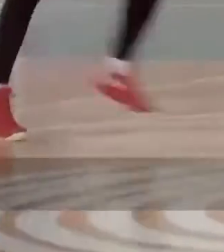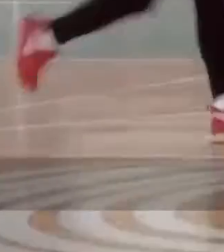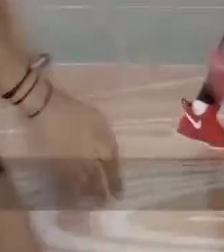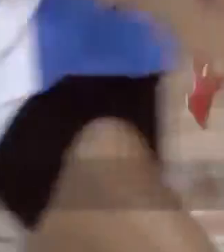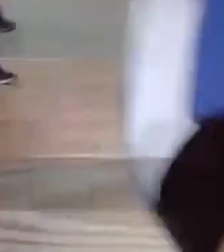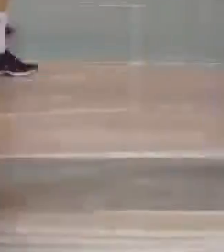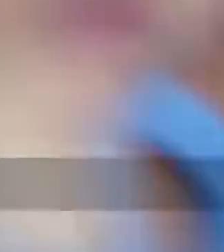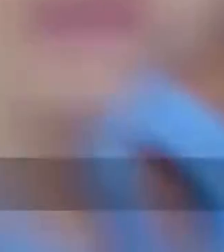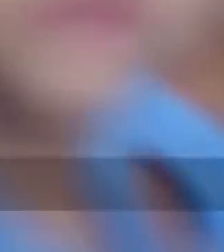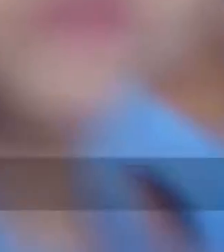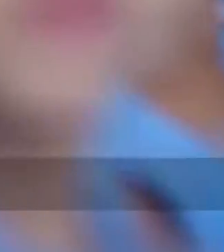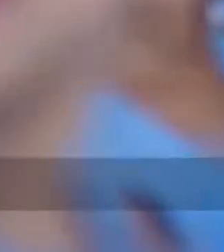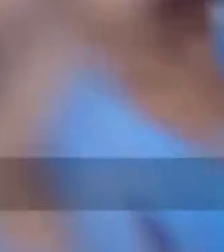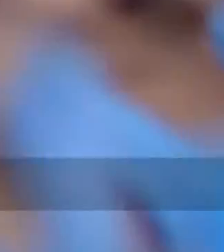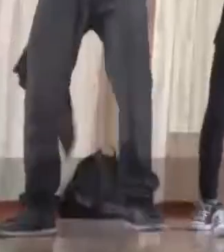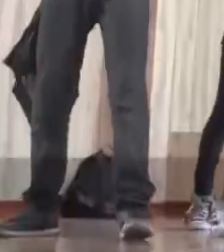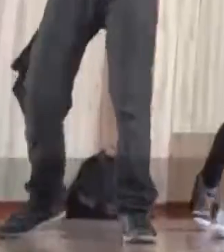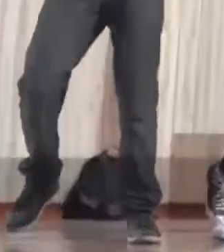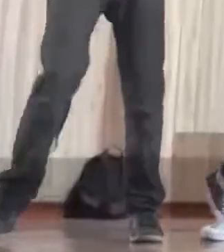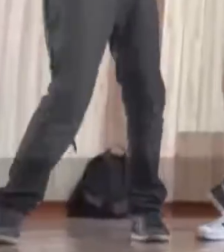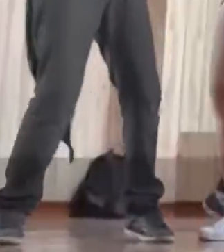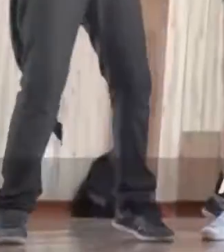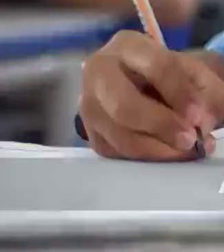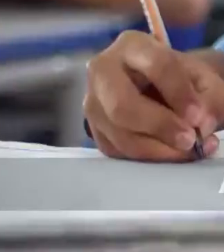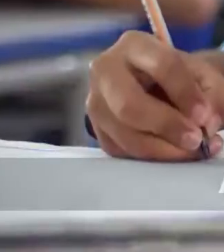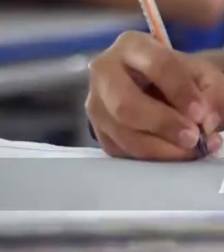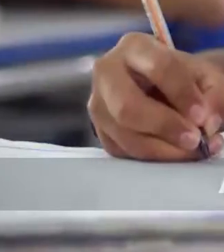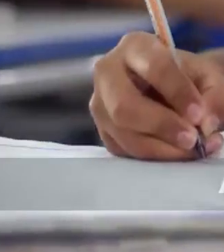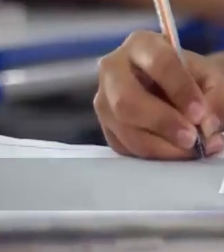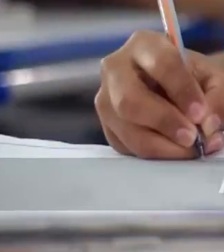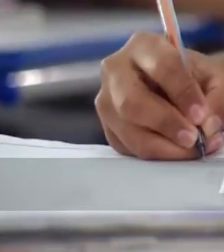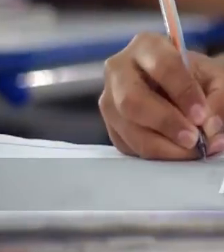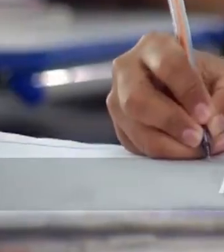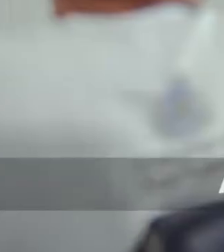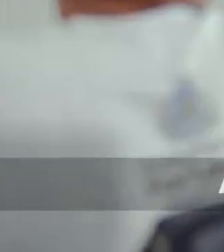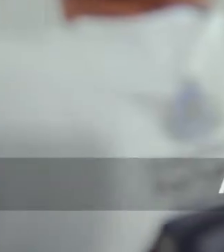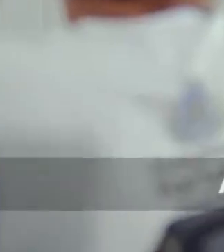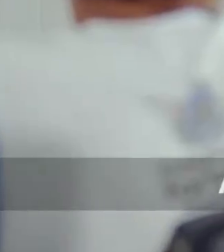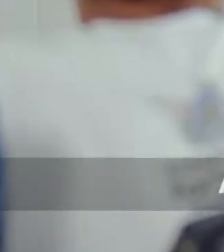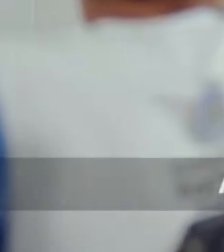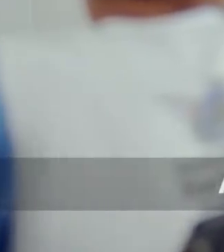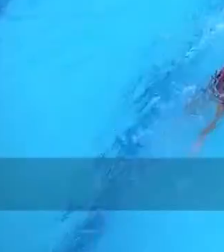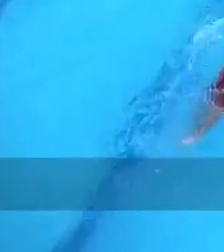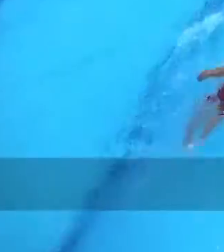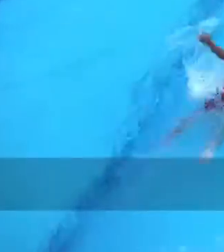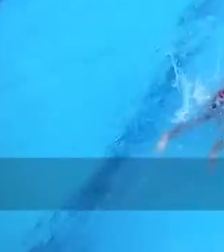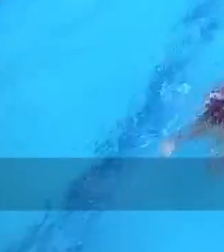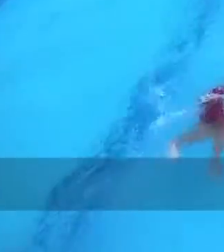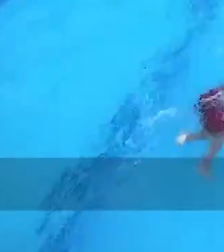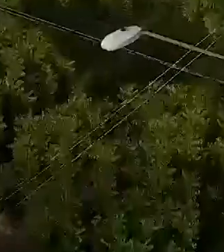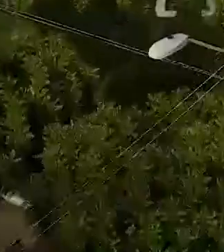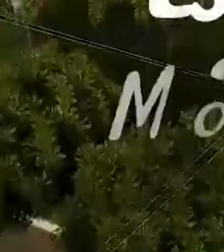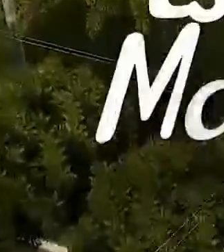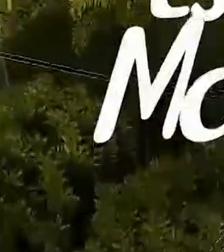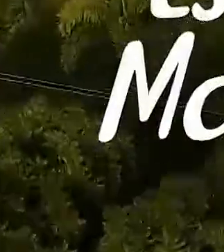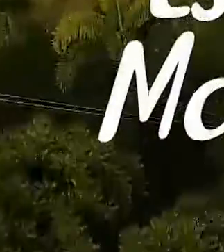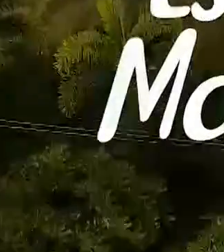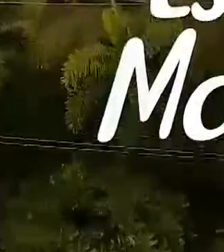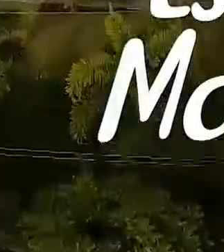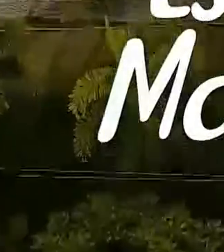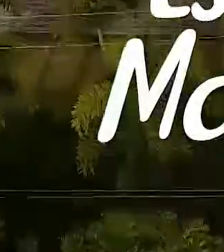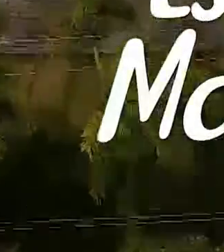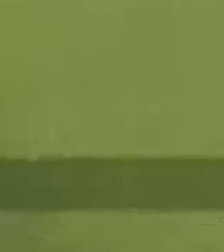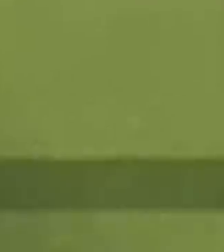forma da Prefeitura ajudar na segurança de Fortaleza. Amplia o tempo integral com a reforma de escolas, Rede Cuca e novas